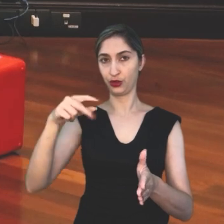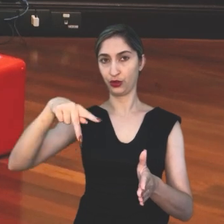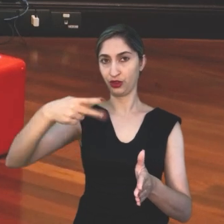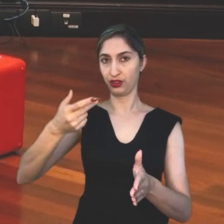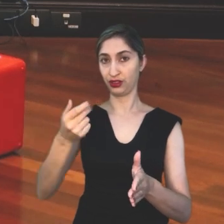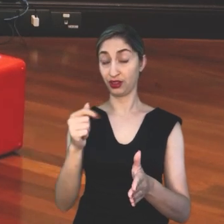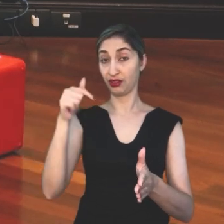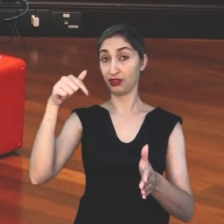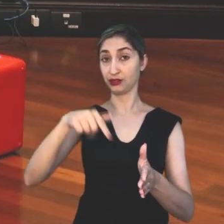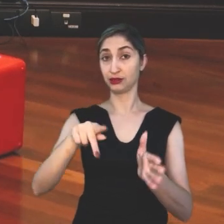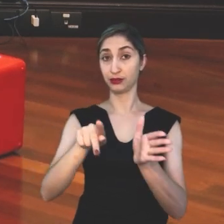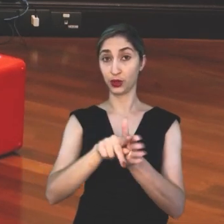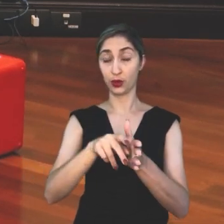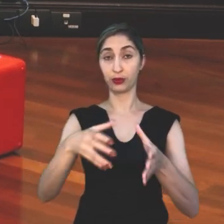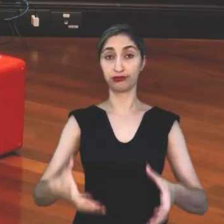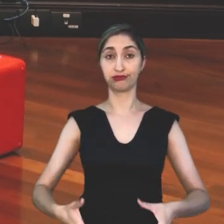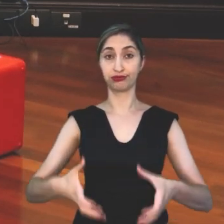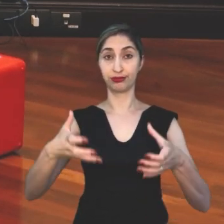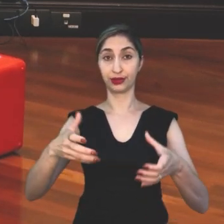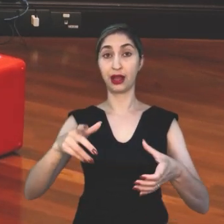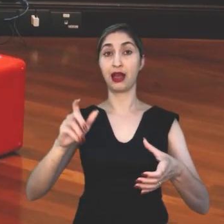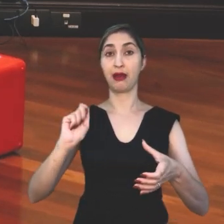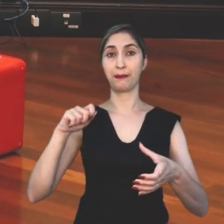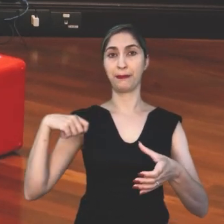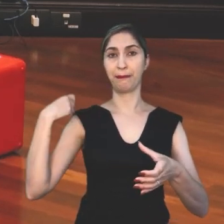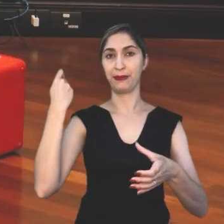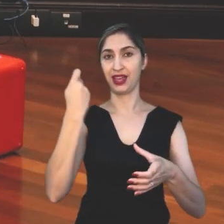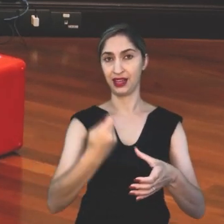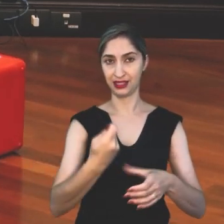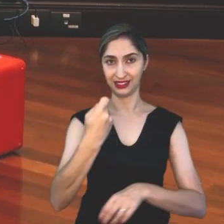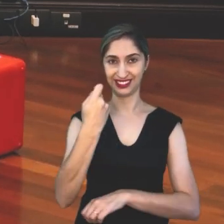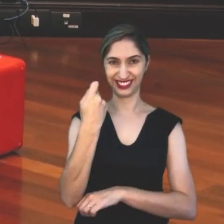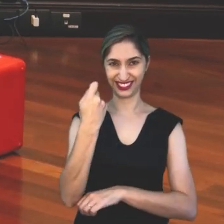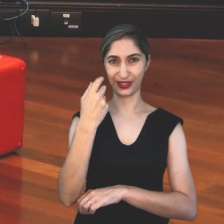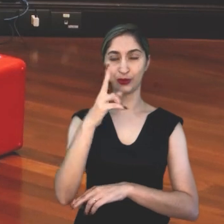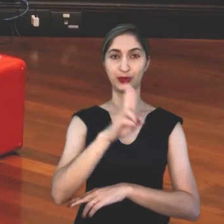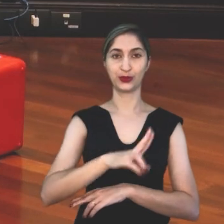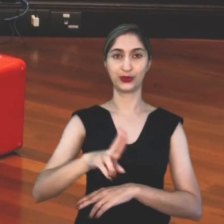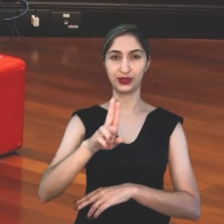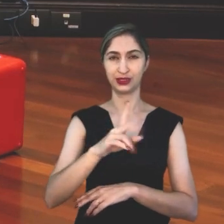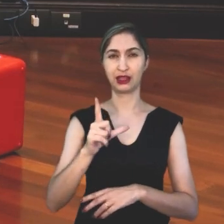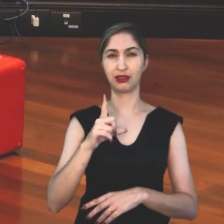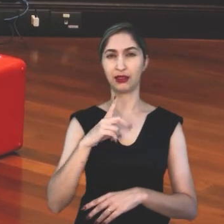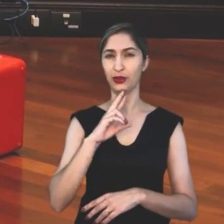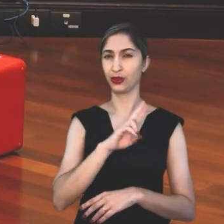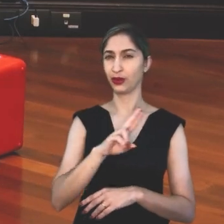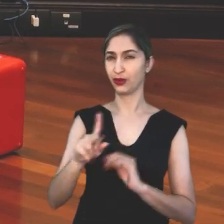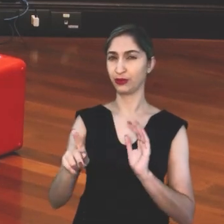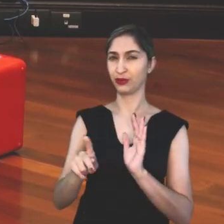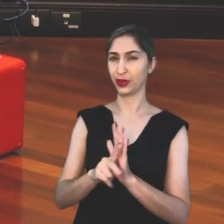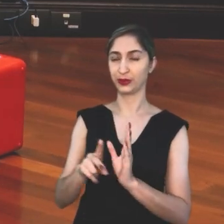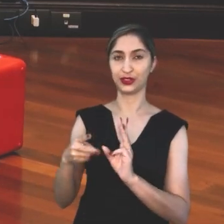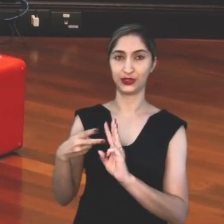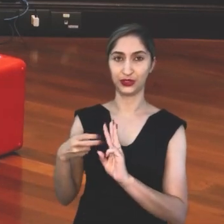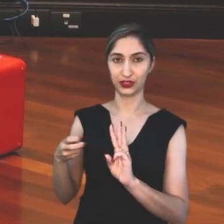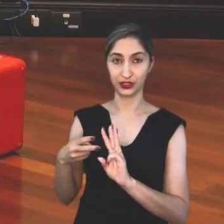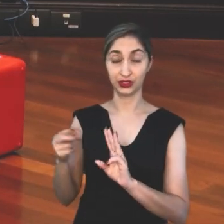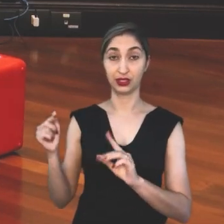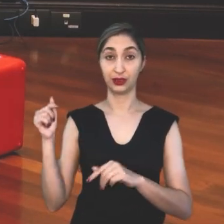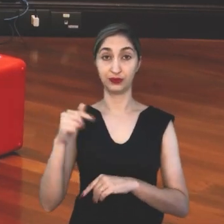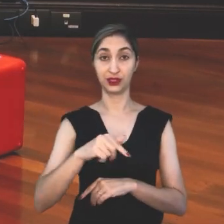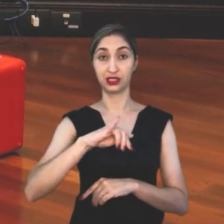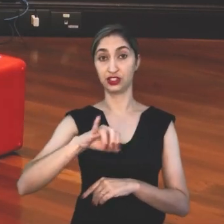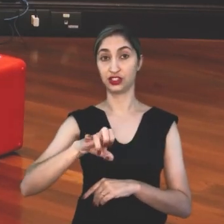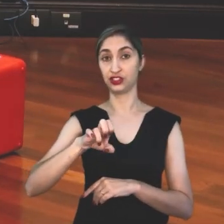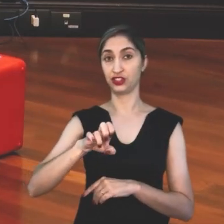de pesca, né? E tem até né, na língua indígena, que eu